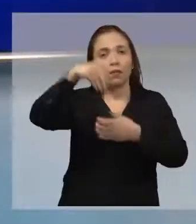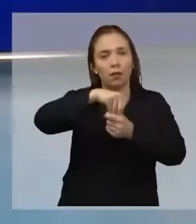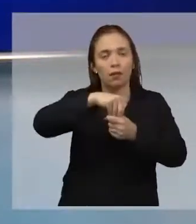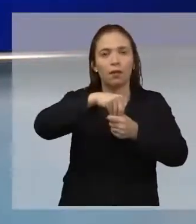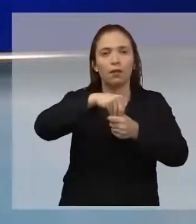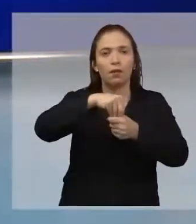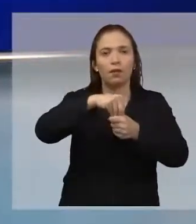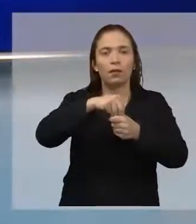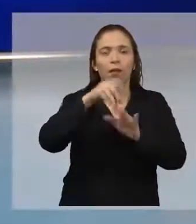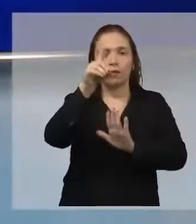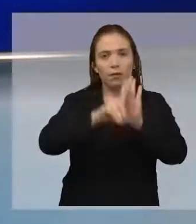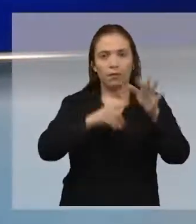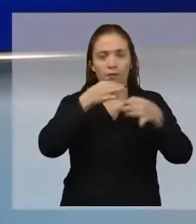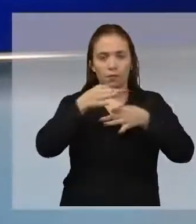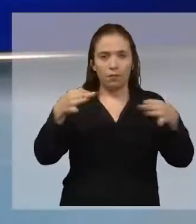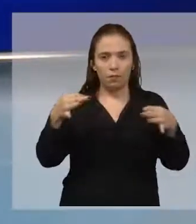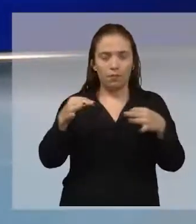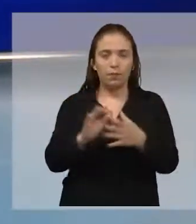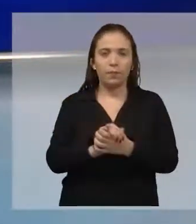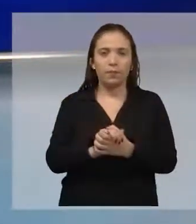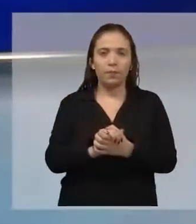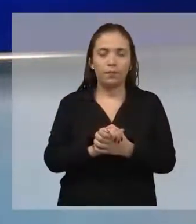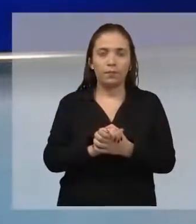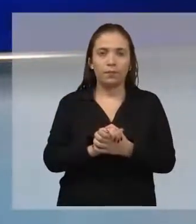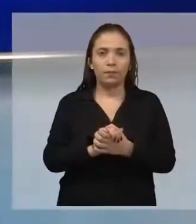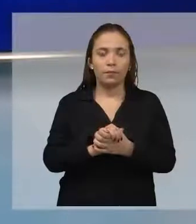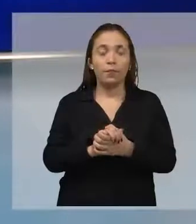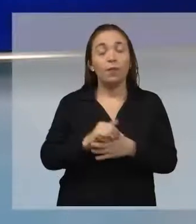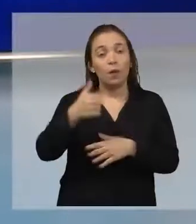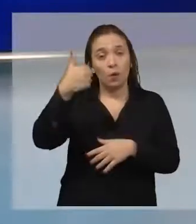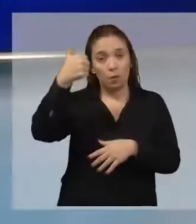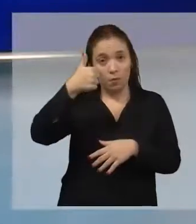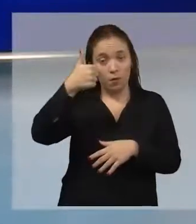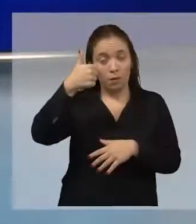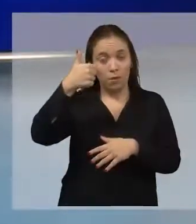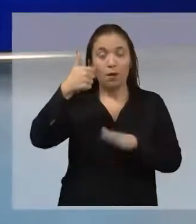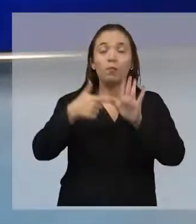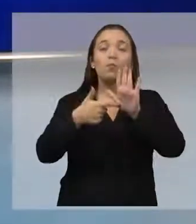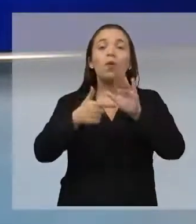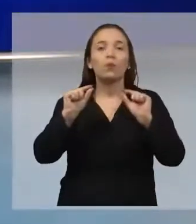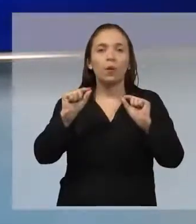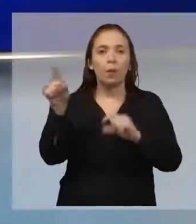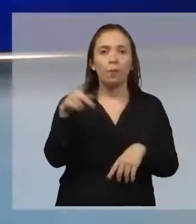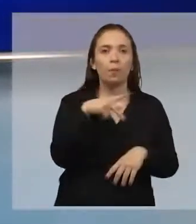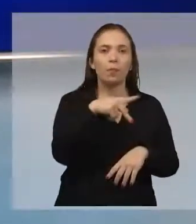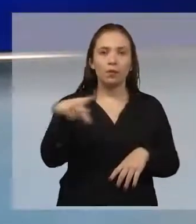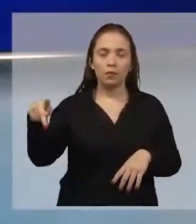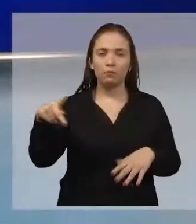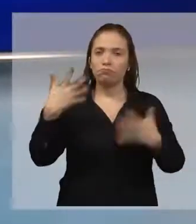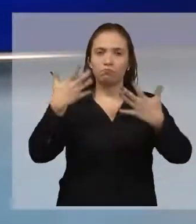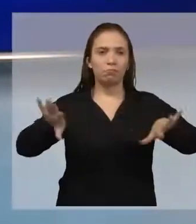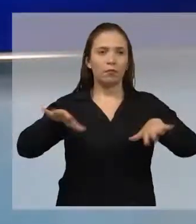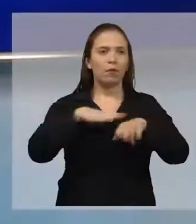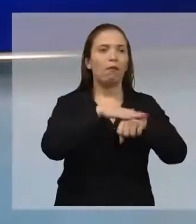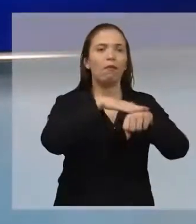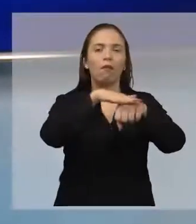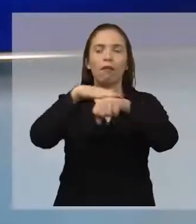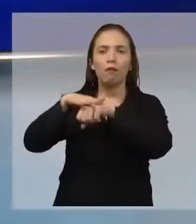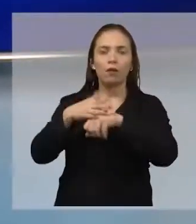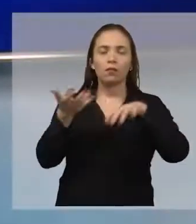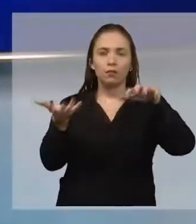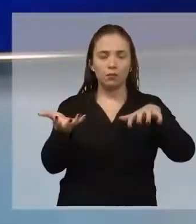do regime democrático. Num primeiro momento, você tem um presidente da República que se nega a conversar com o parlamento